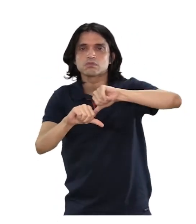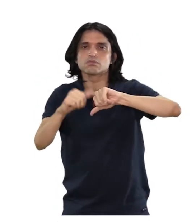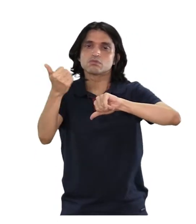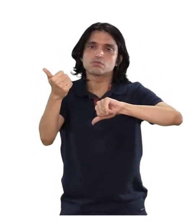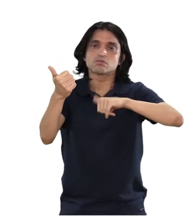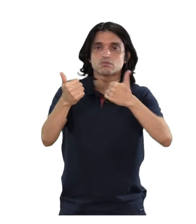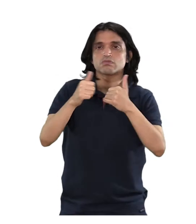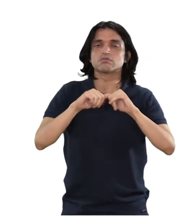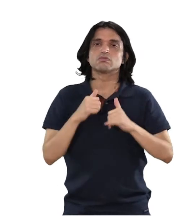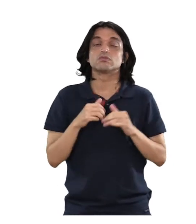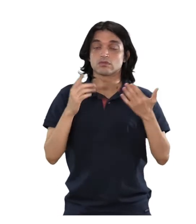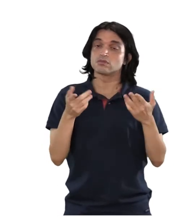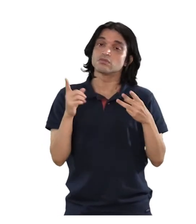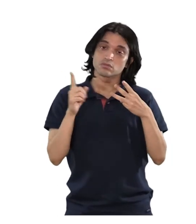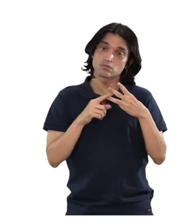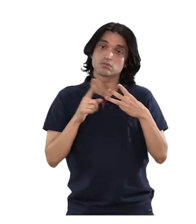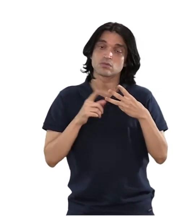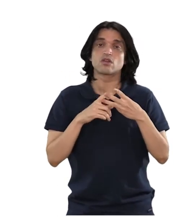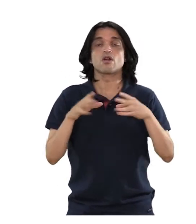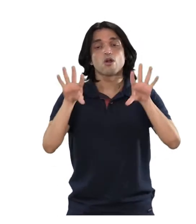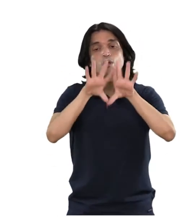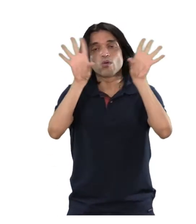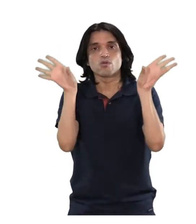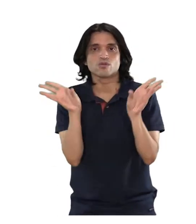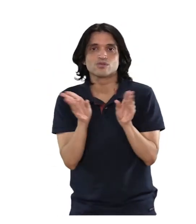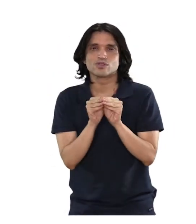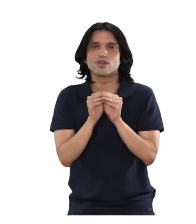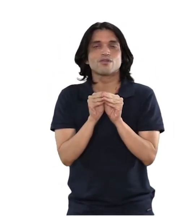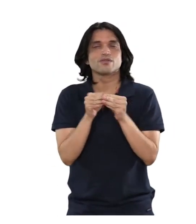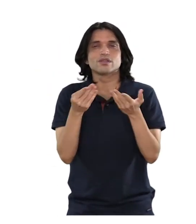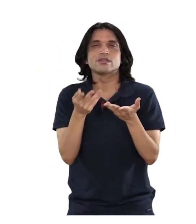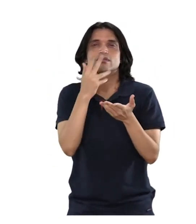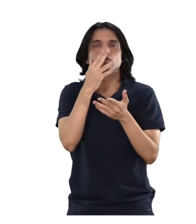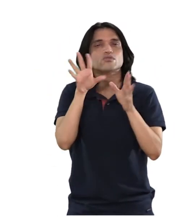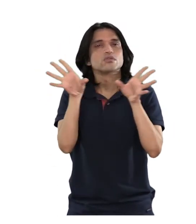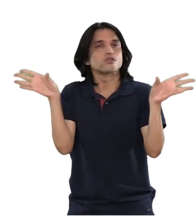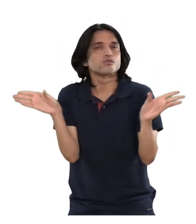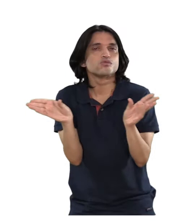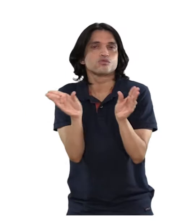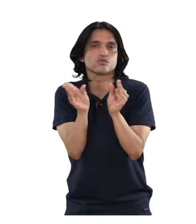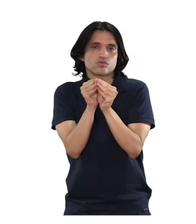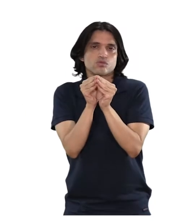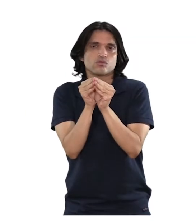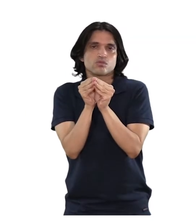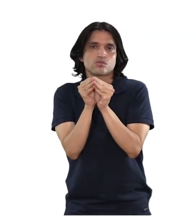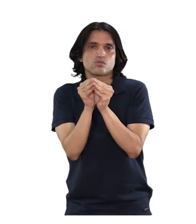para finalizar, a conclusão, que funciona como um resumo do que foi abordado na introdução e no